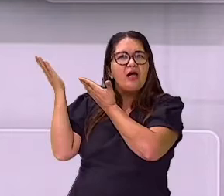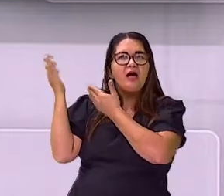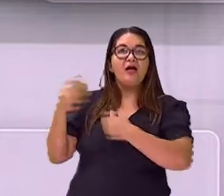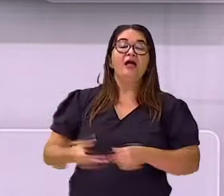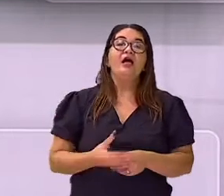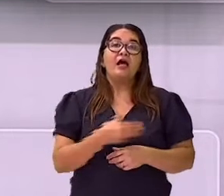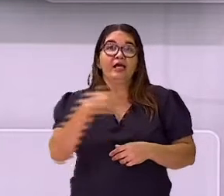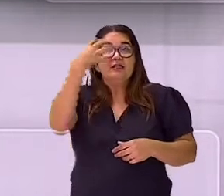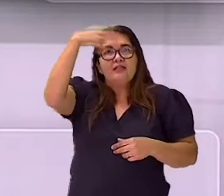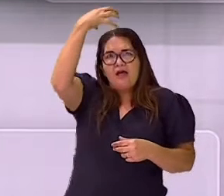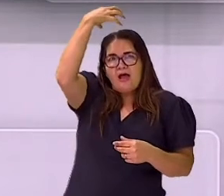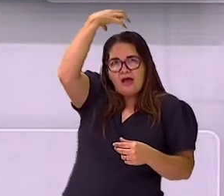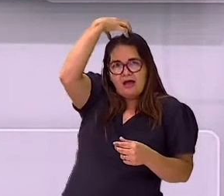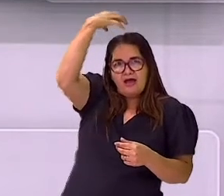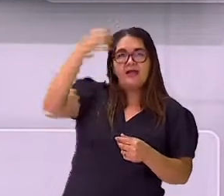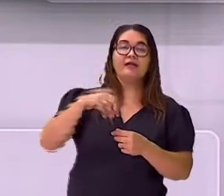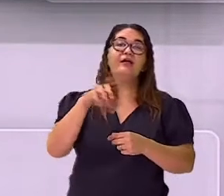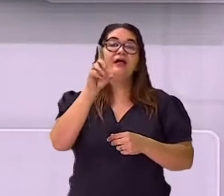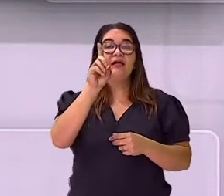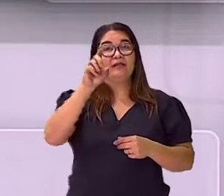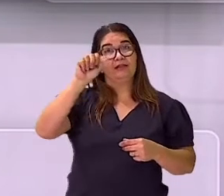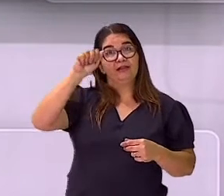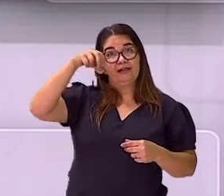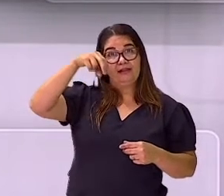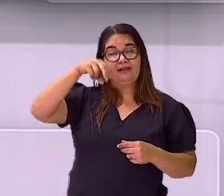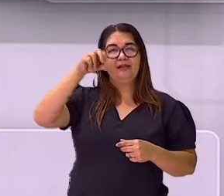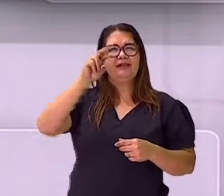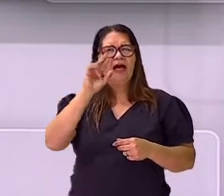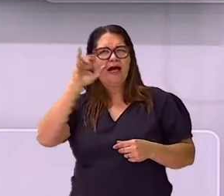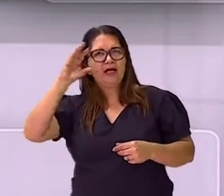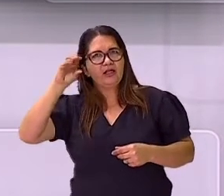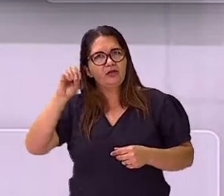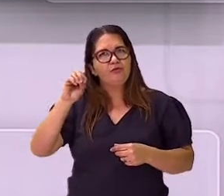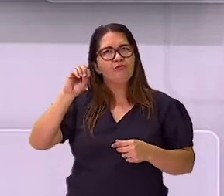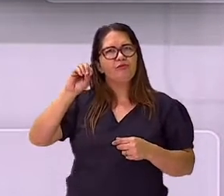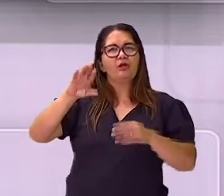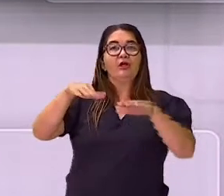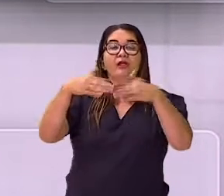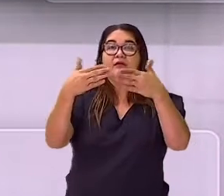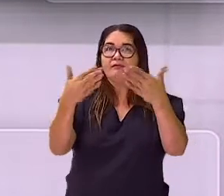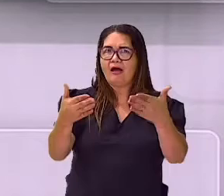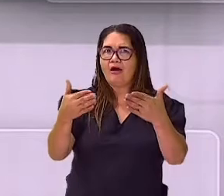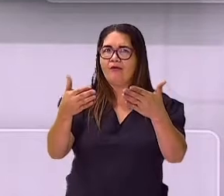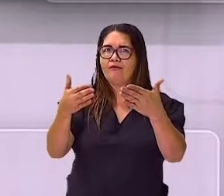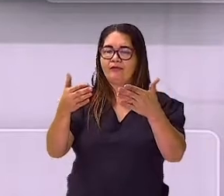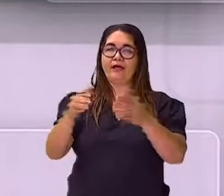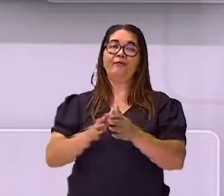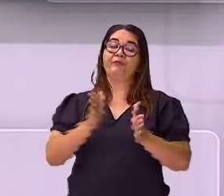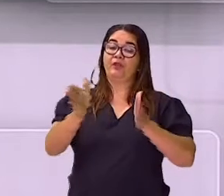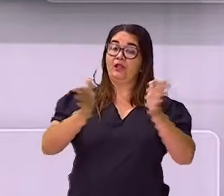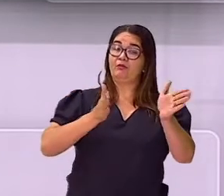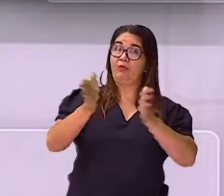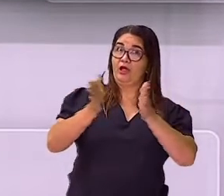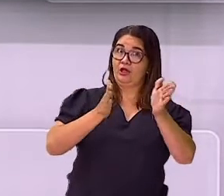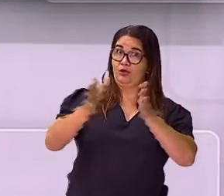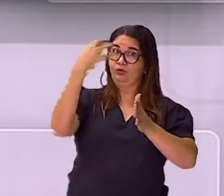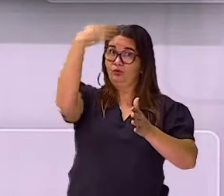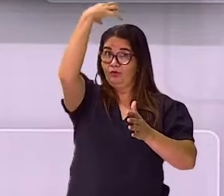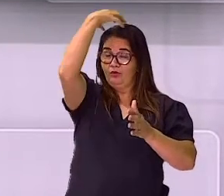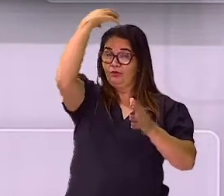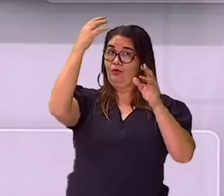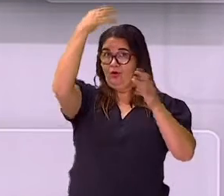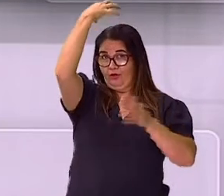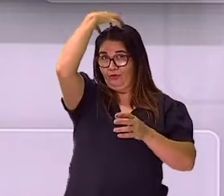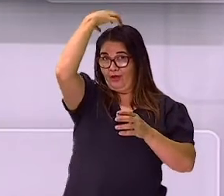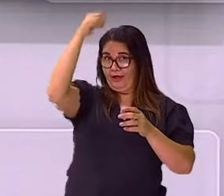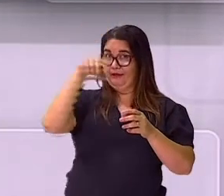imperadores da antiguidade. Durante seu reinado, o Império Persa passou por um esplendor ainda maior do